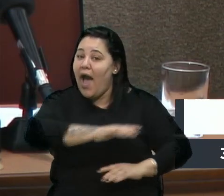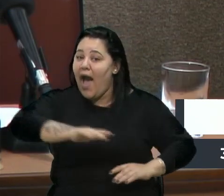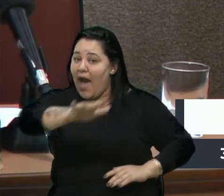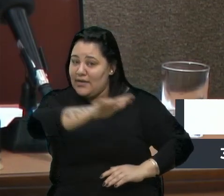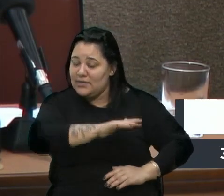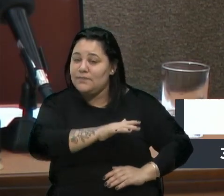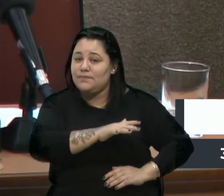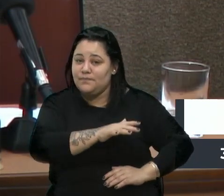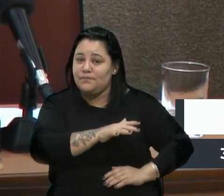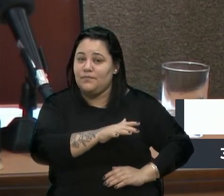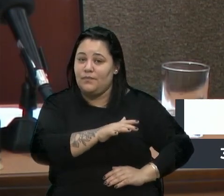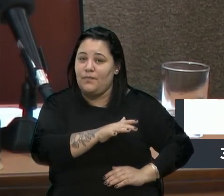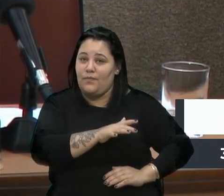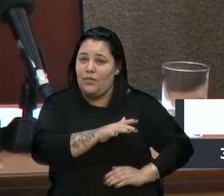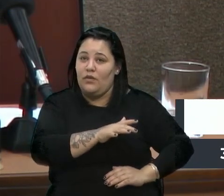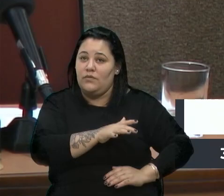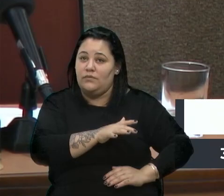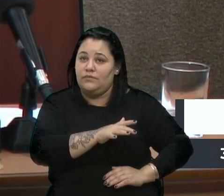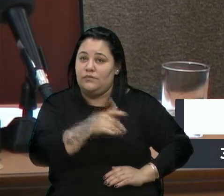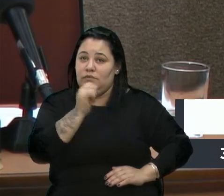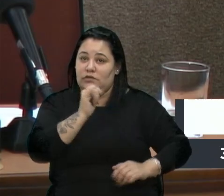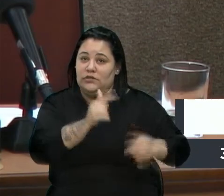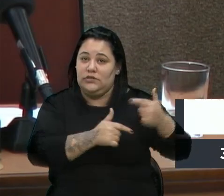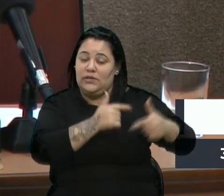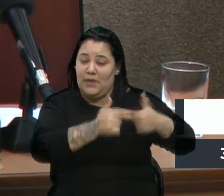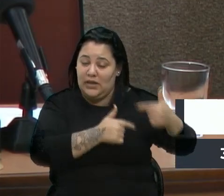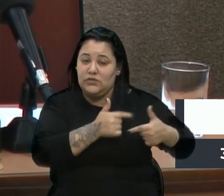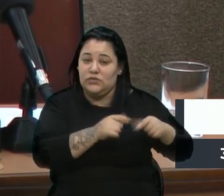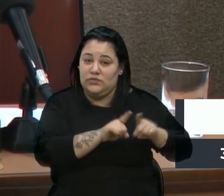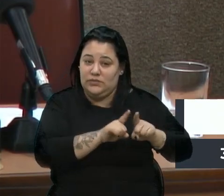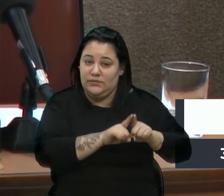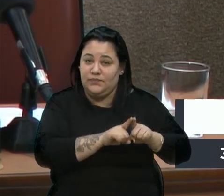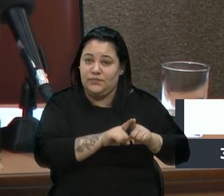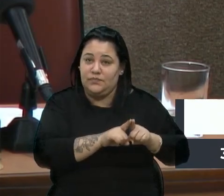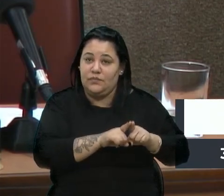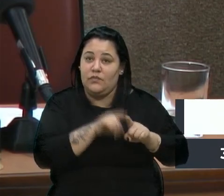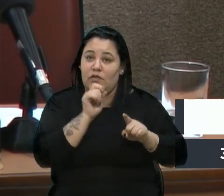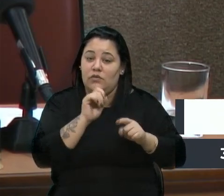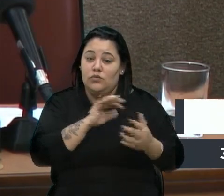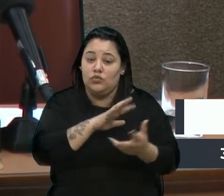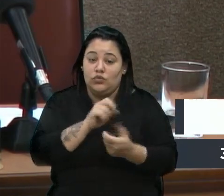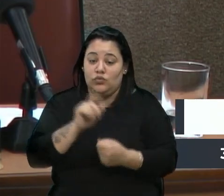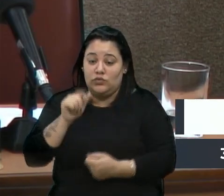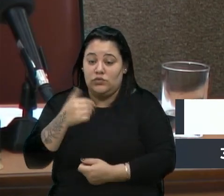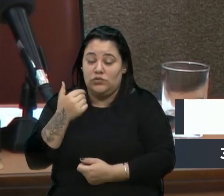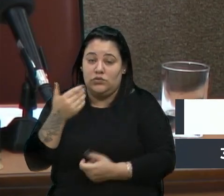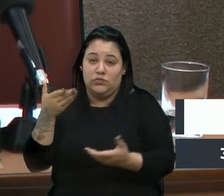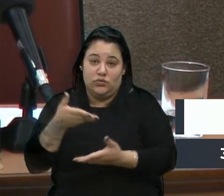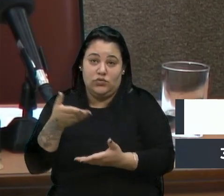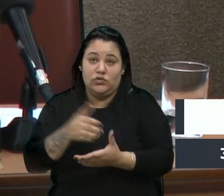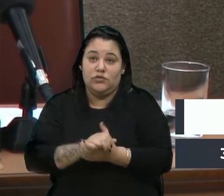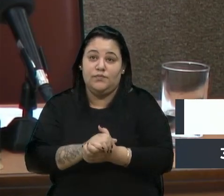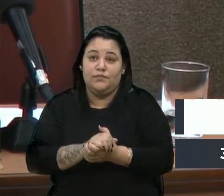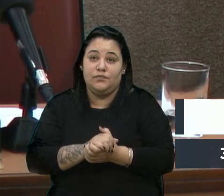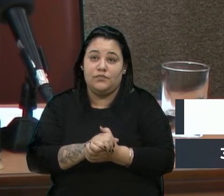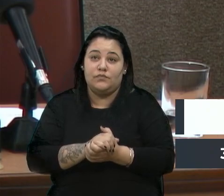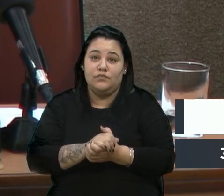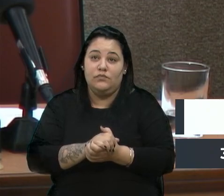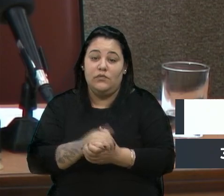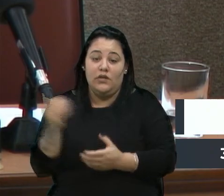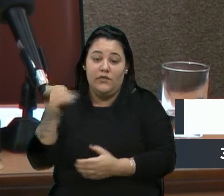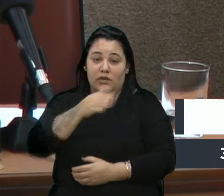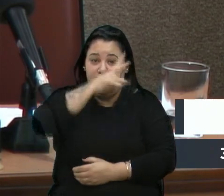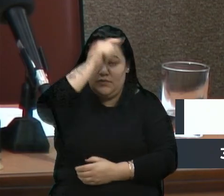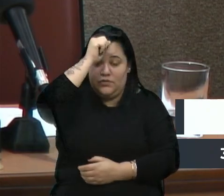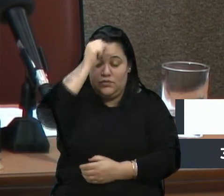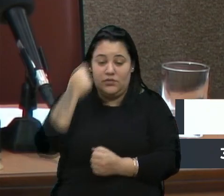se atualizando com o que o mundo é hoje, né? E vem aqui na Prefeitura de Caxias oferece